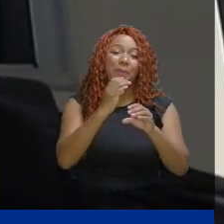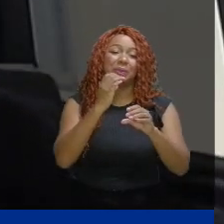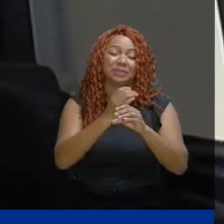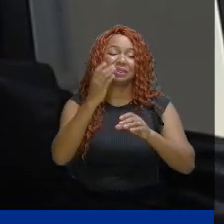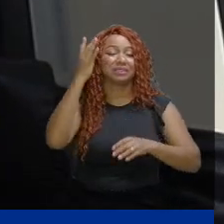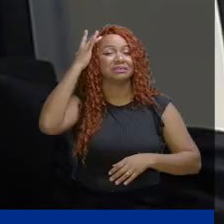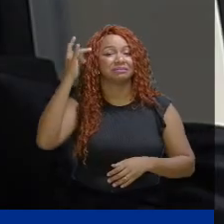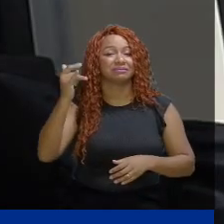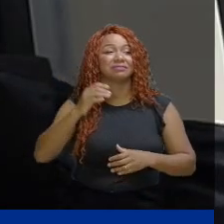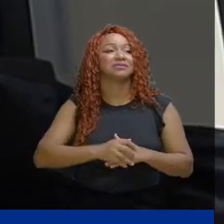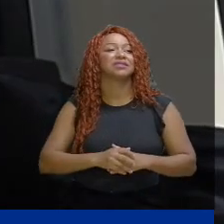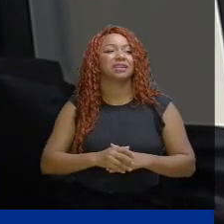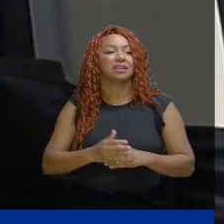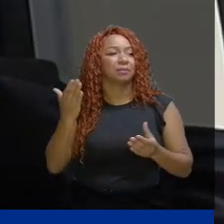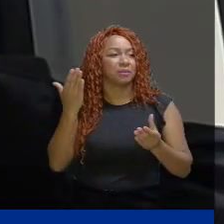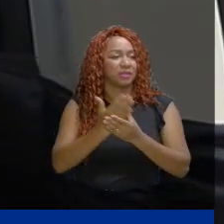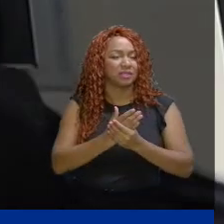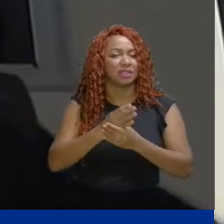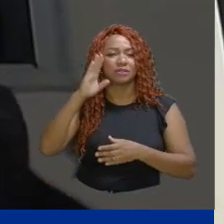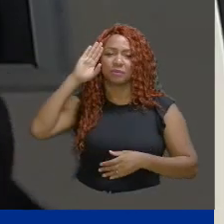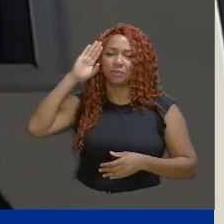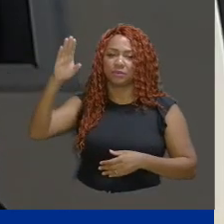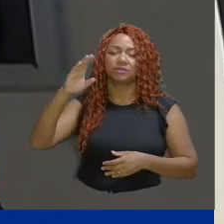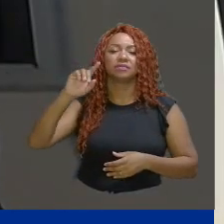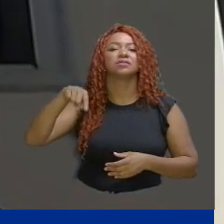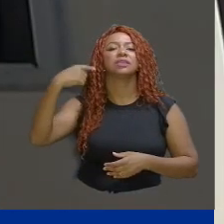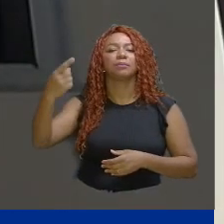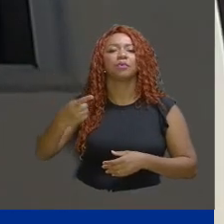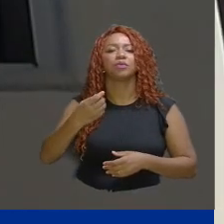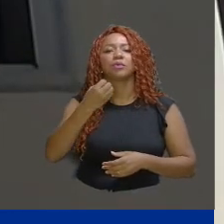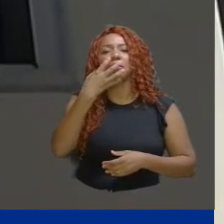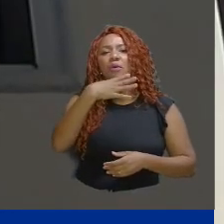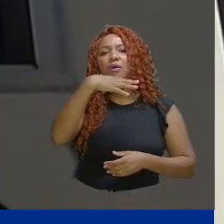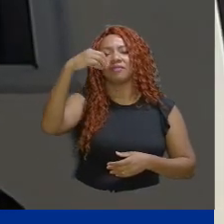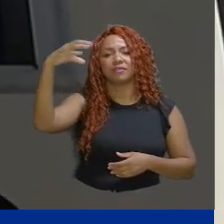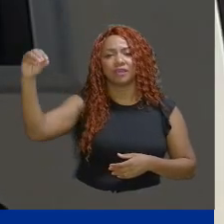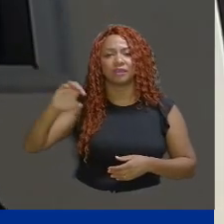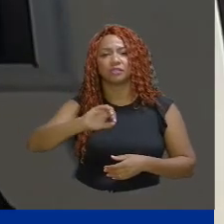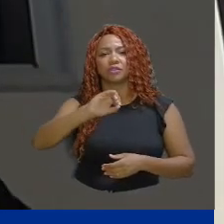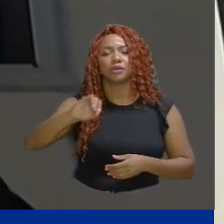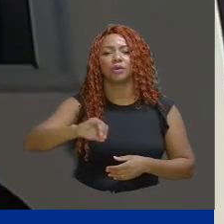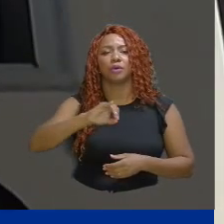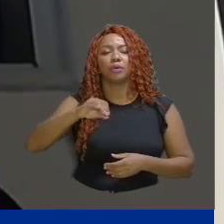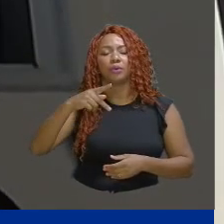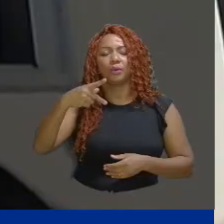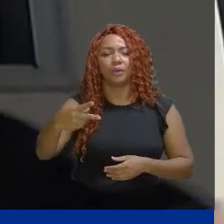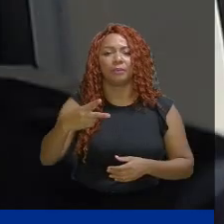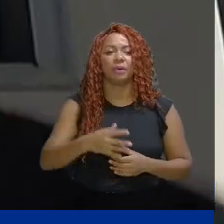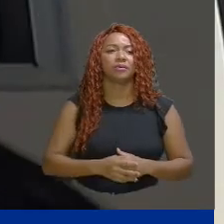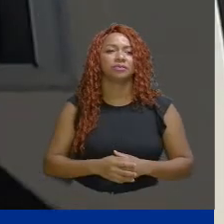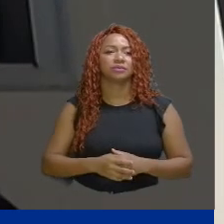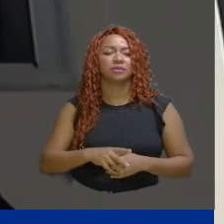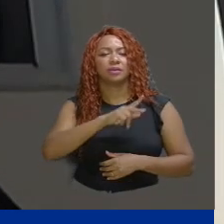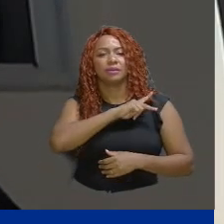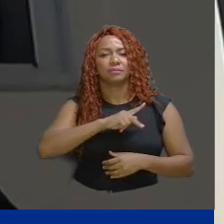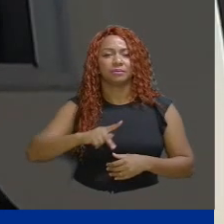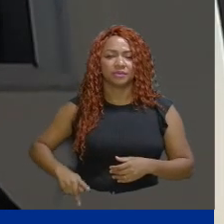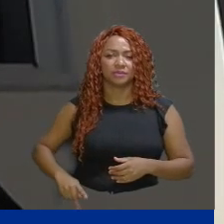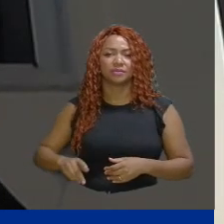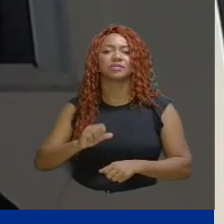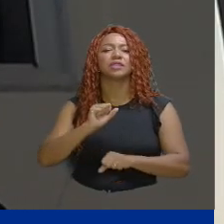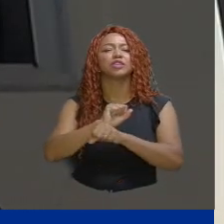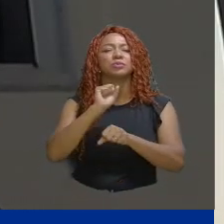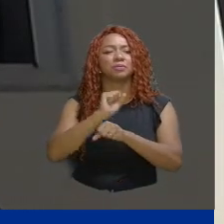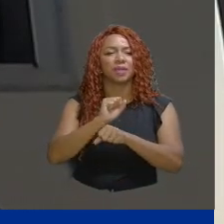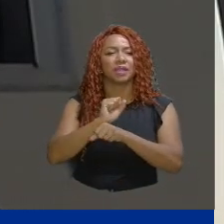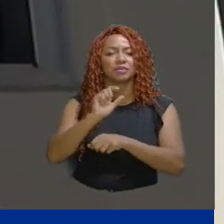os processos de Vossa Excelência terão prioridade, certamente, e depois uma boa viagem ao Oiapoque, tá bom? Presidente, desembargador Torque, aguarda só